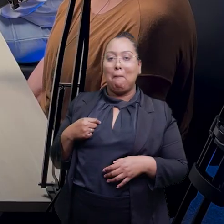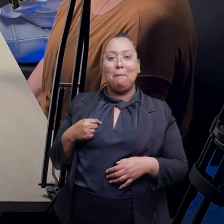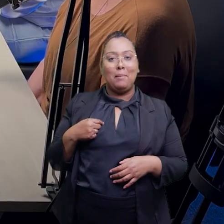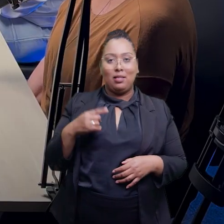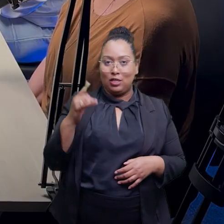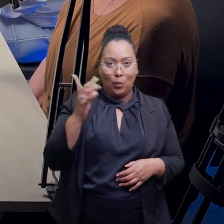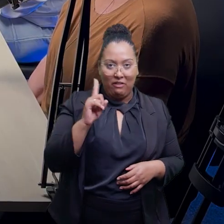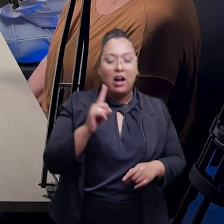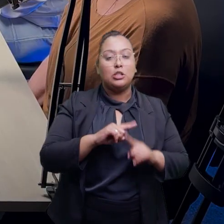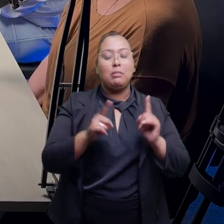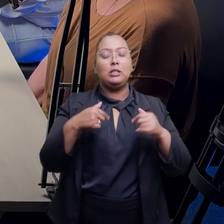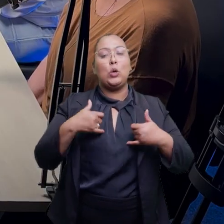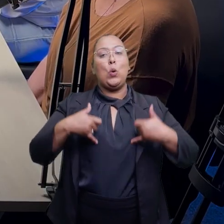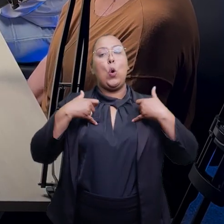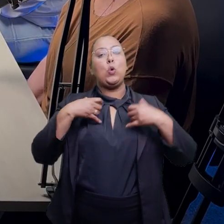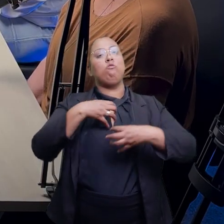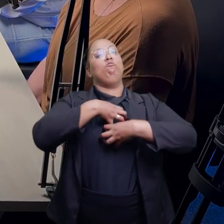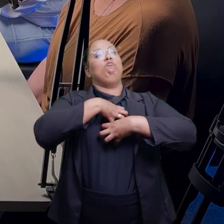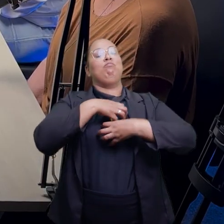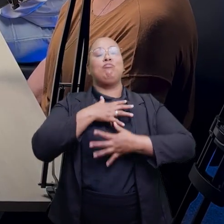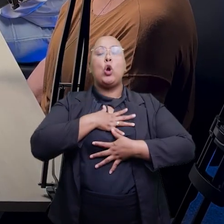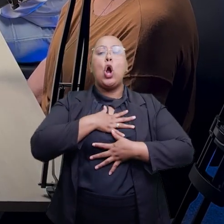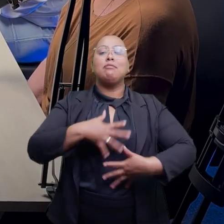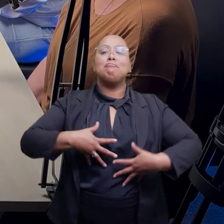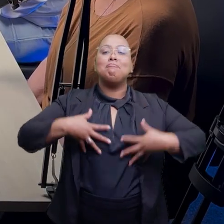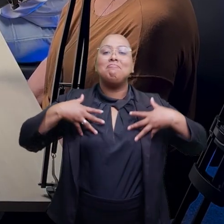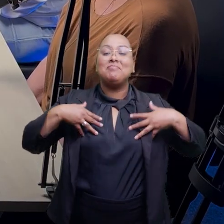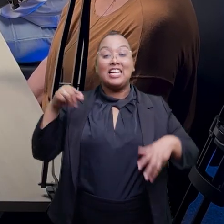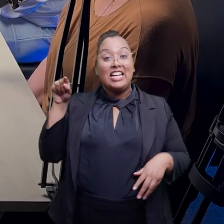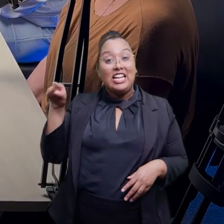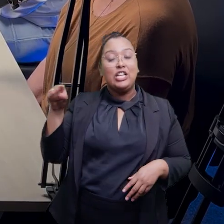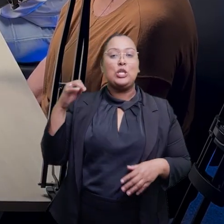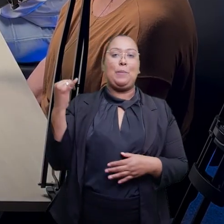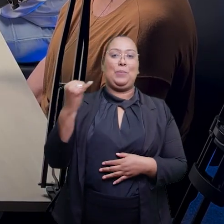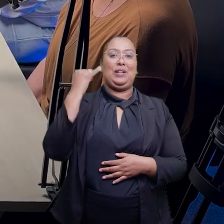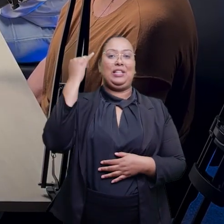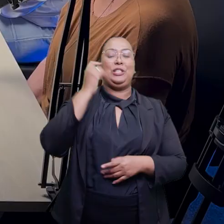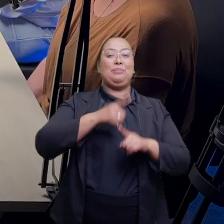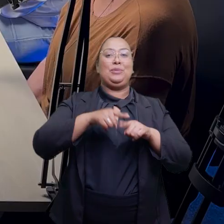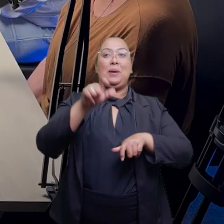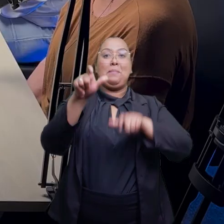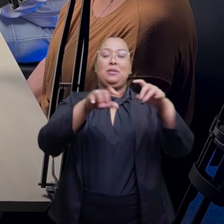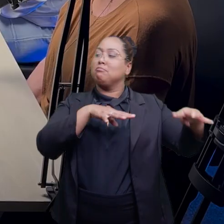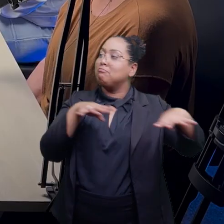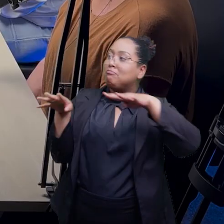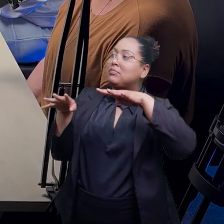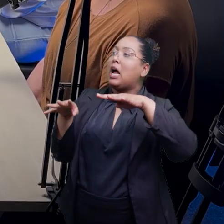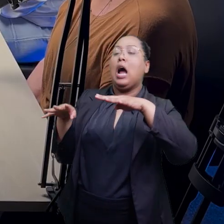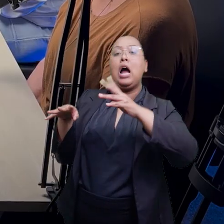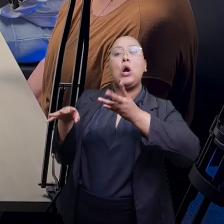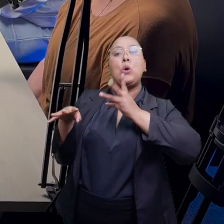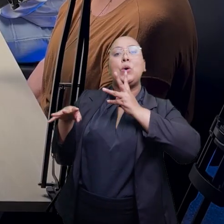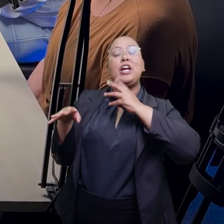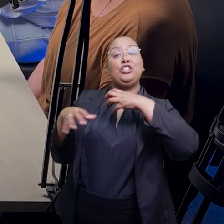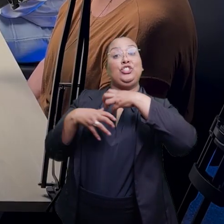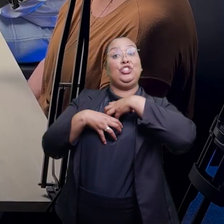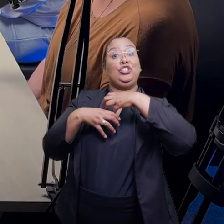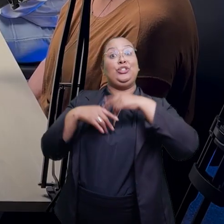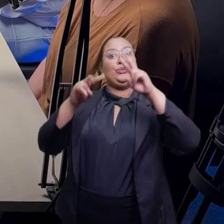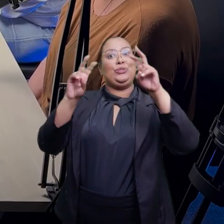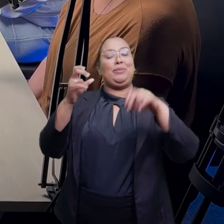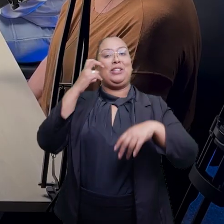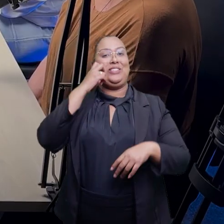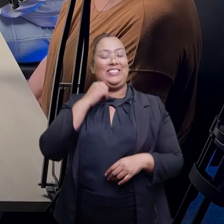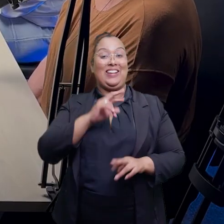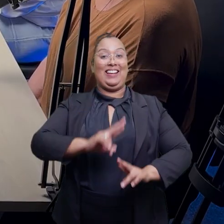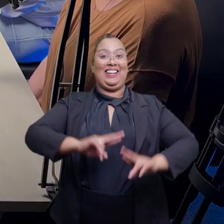Foi difícil, mas eu me orgulho, né? Isso é super importante para que a gente construa essa nova cultura da adoção,